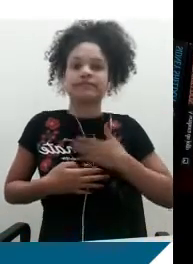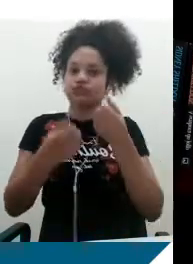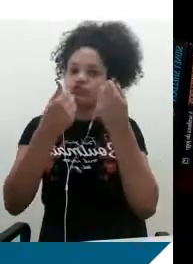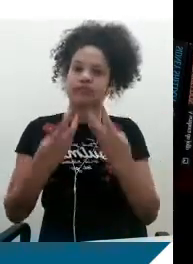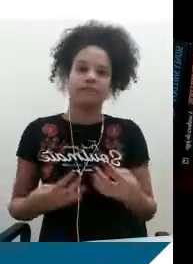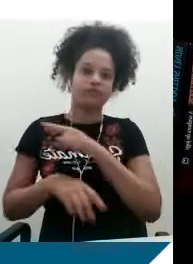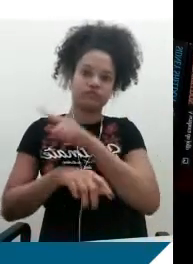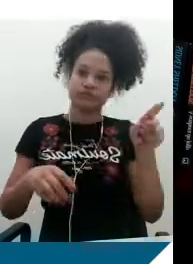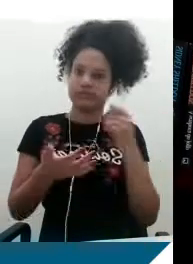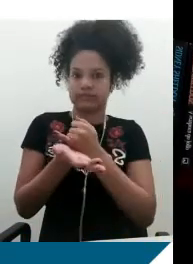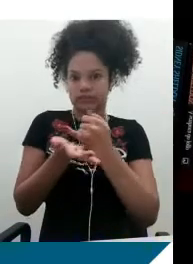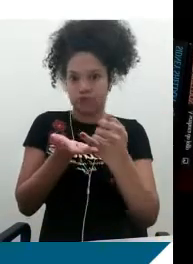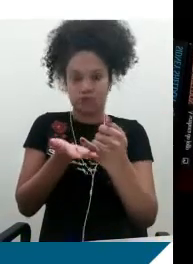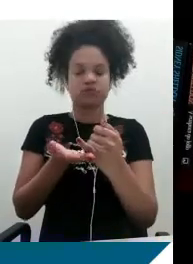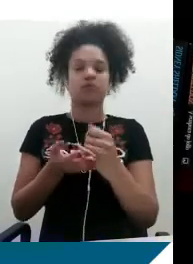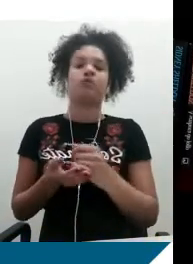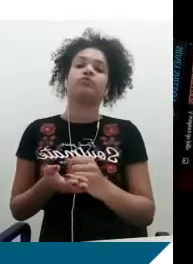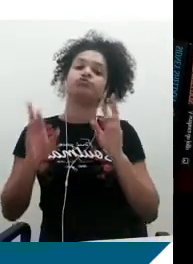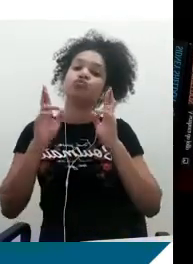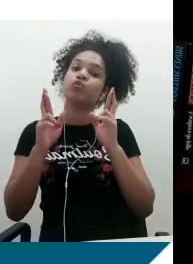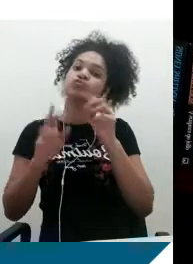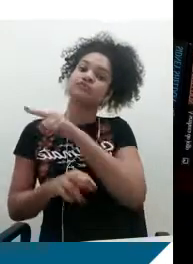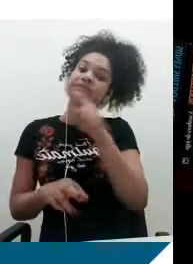tão importante da redação que é a introdução.